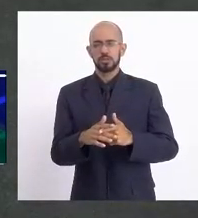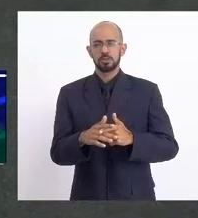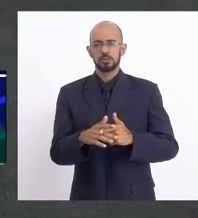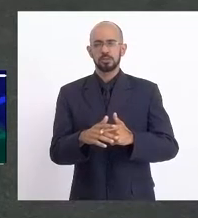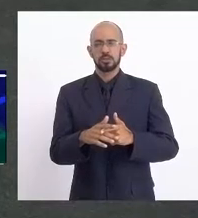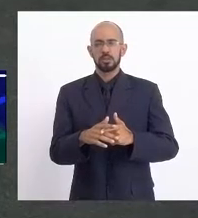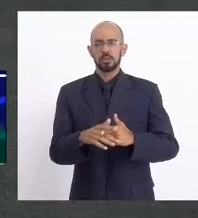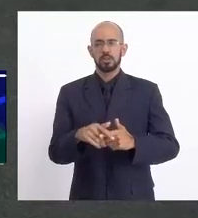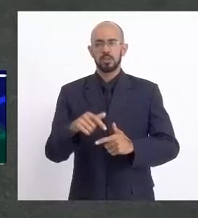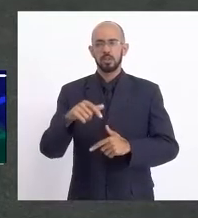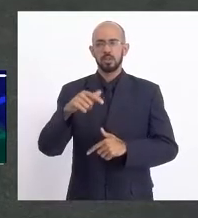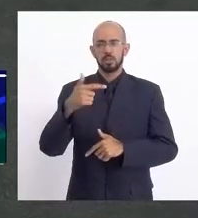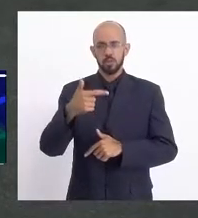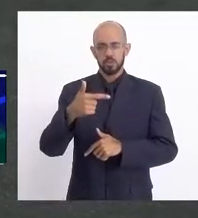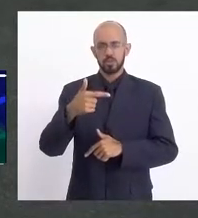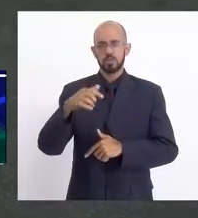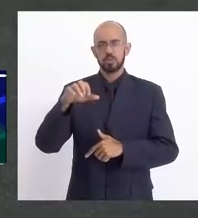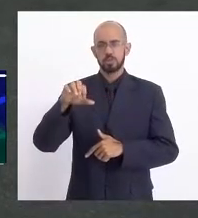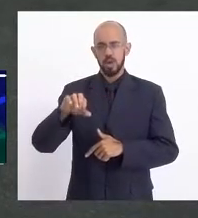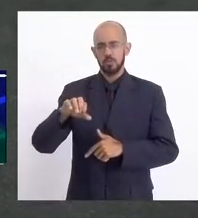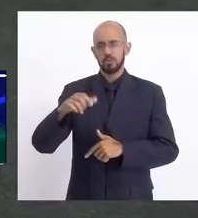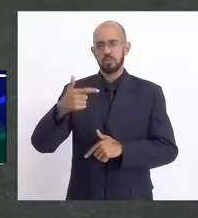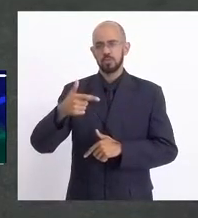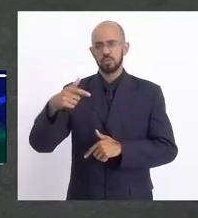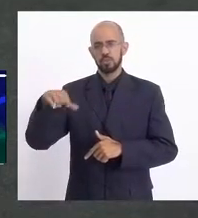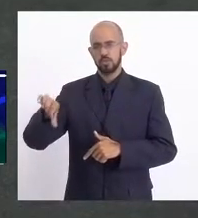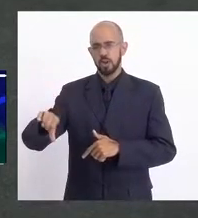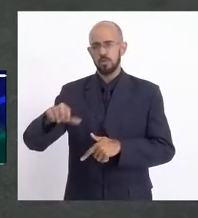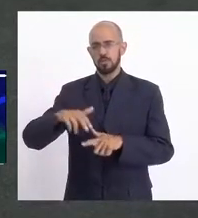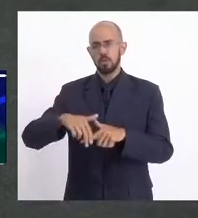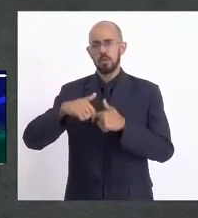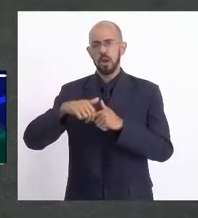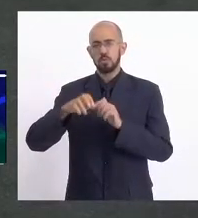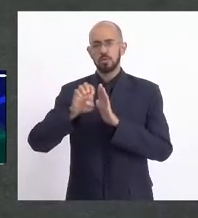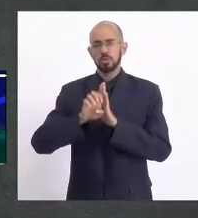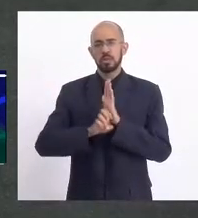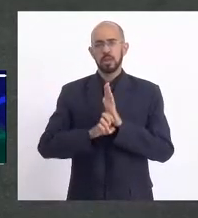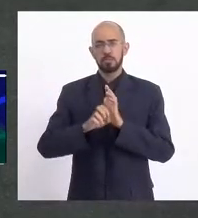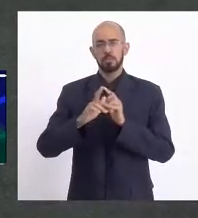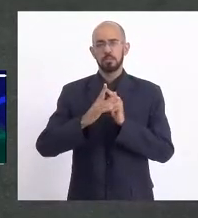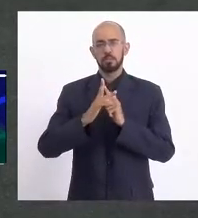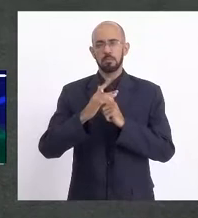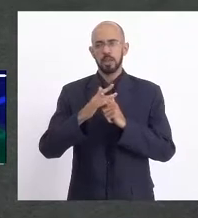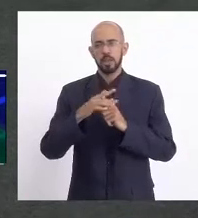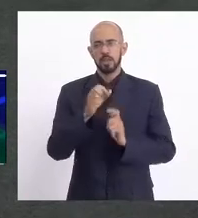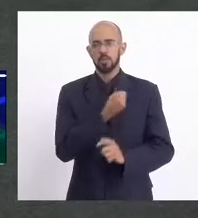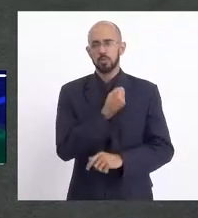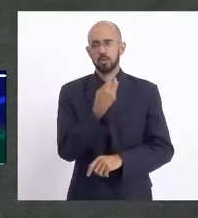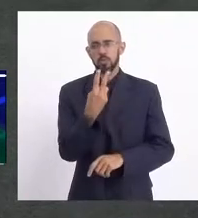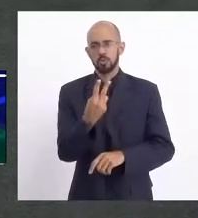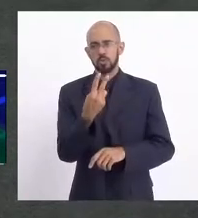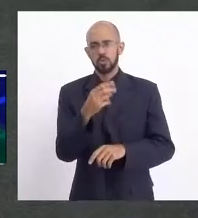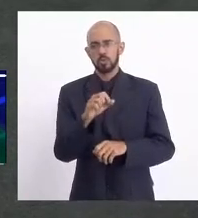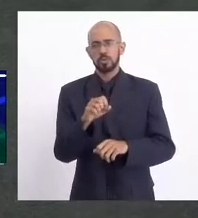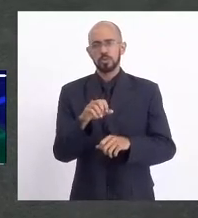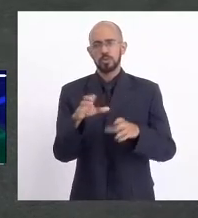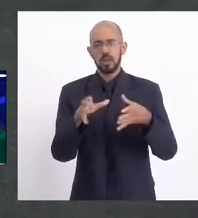29 e 29 pela emenda 2 da Comissão de